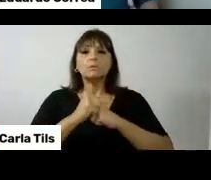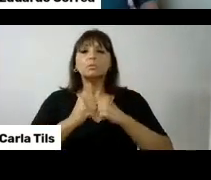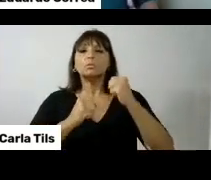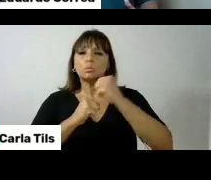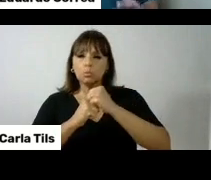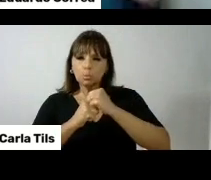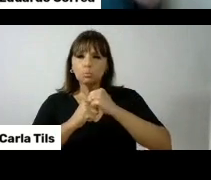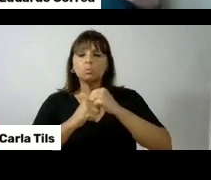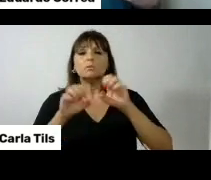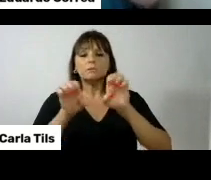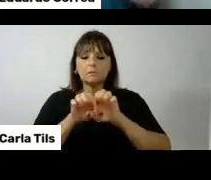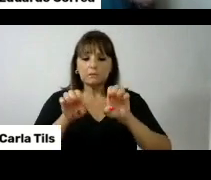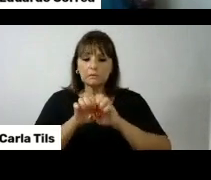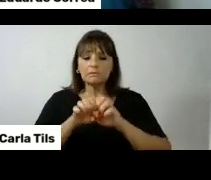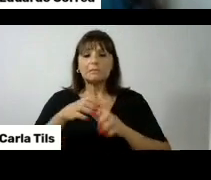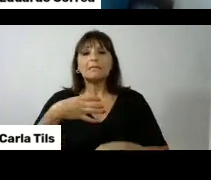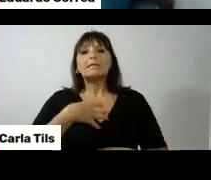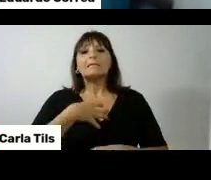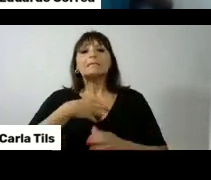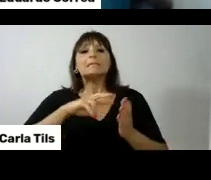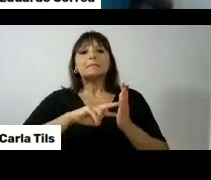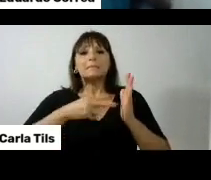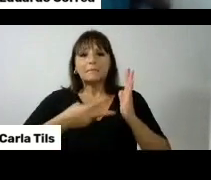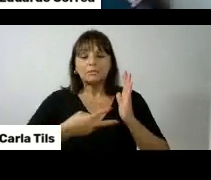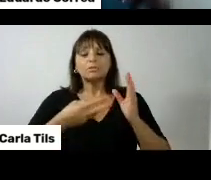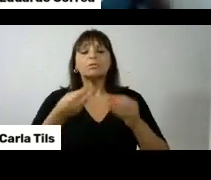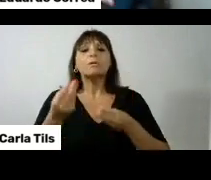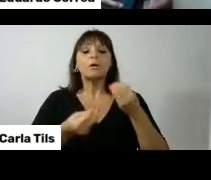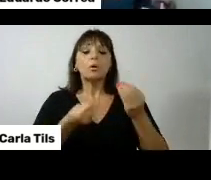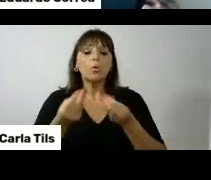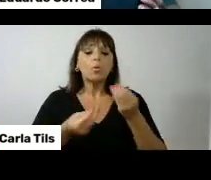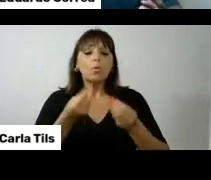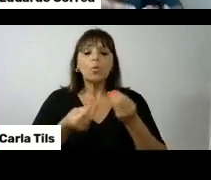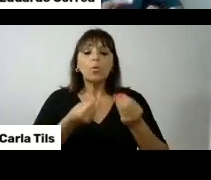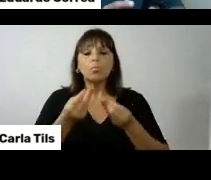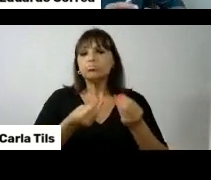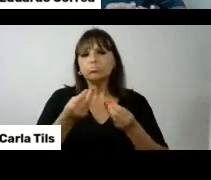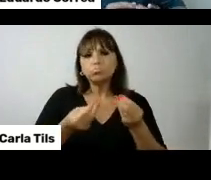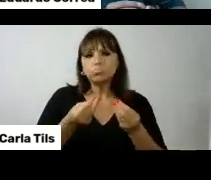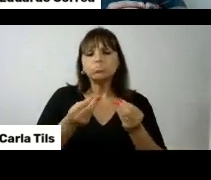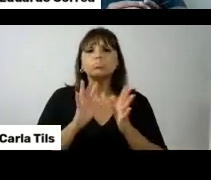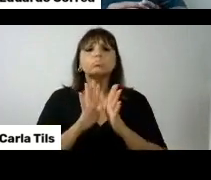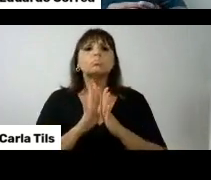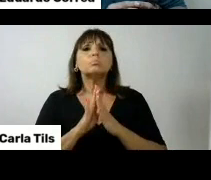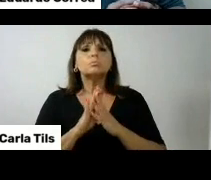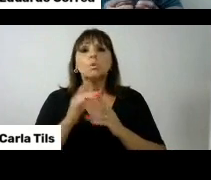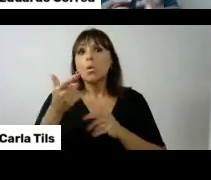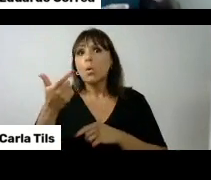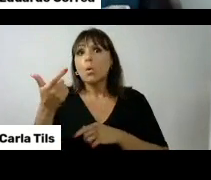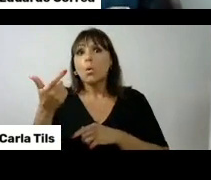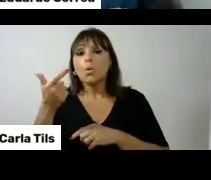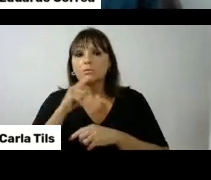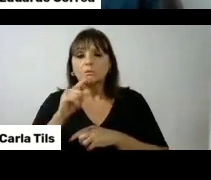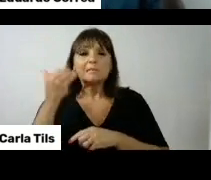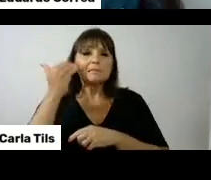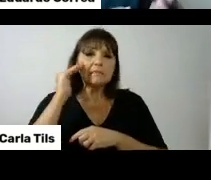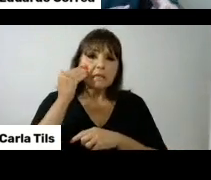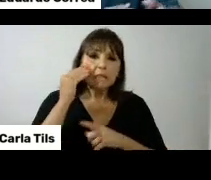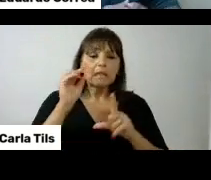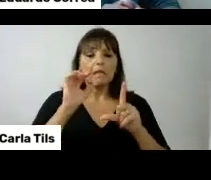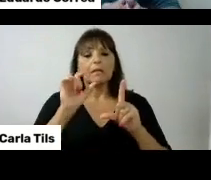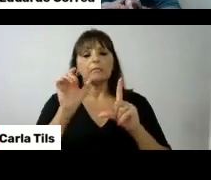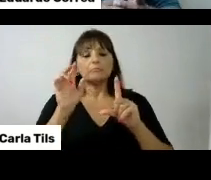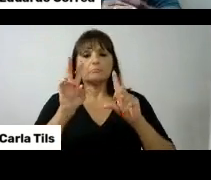semântica. Como é que o meu usuário começa a compreender os elementos da tela? O título realmente